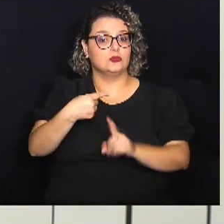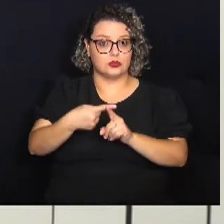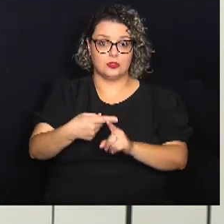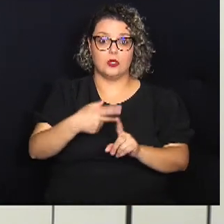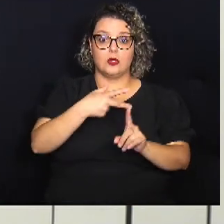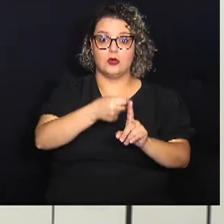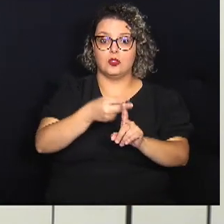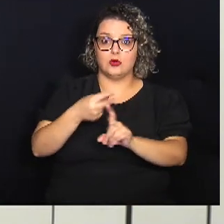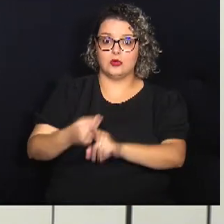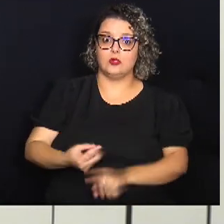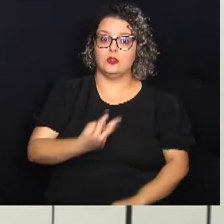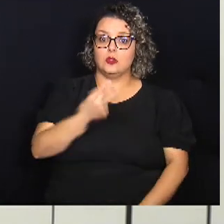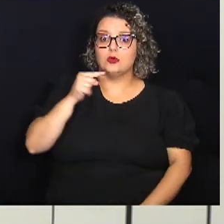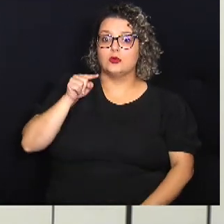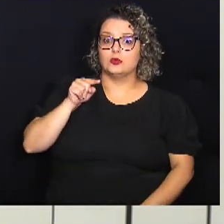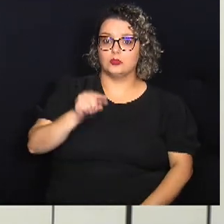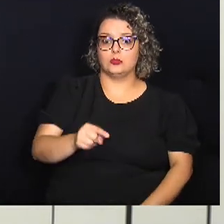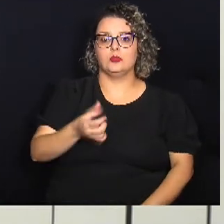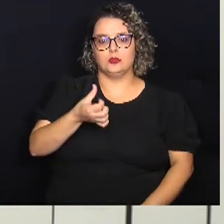aplicadas